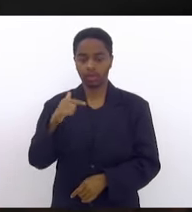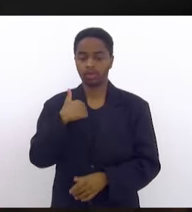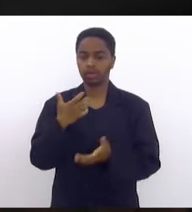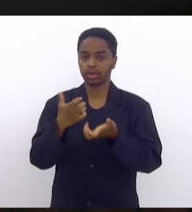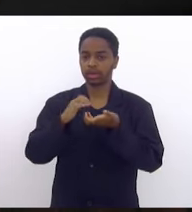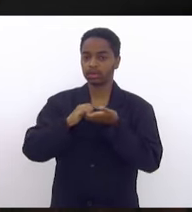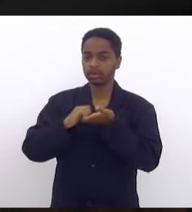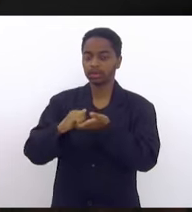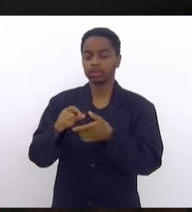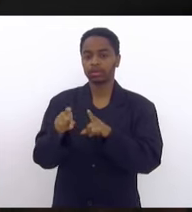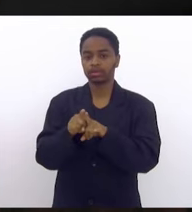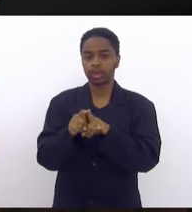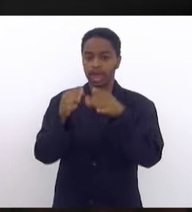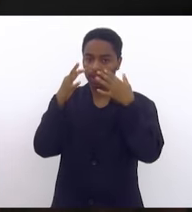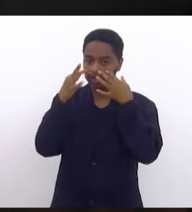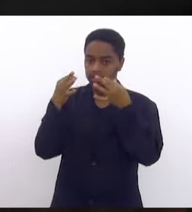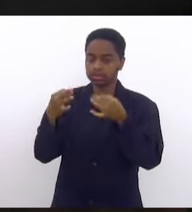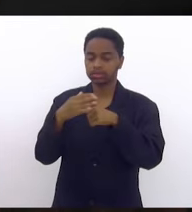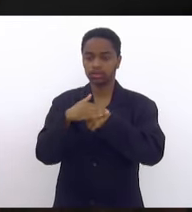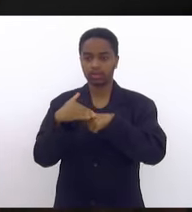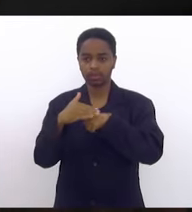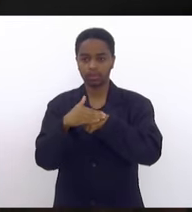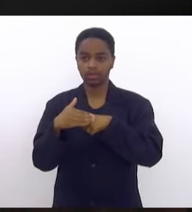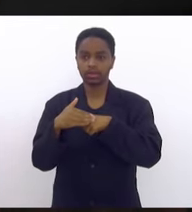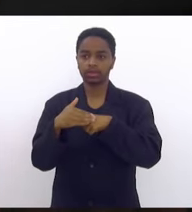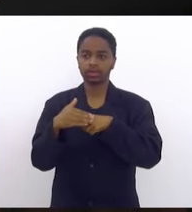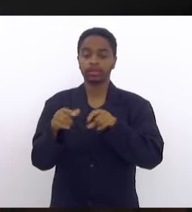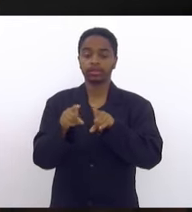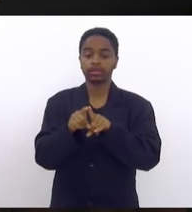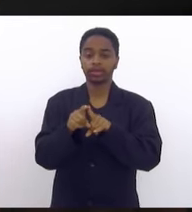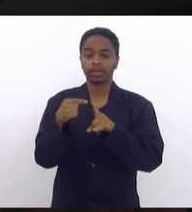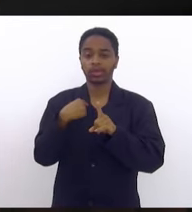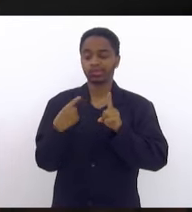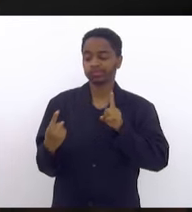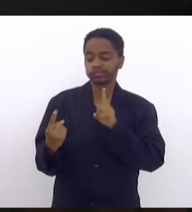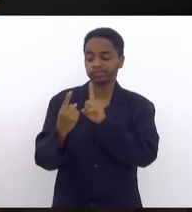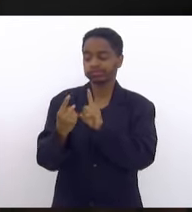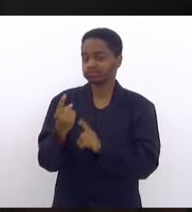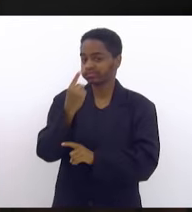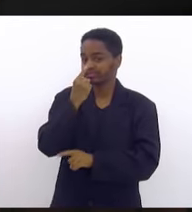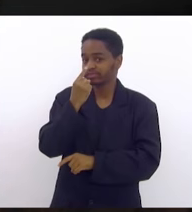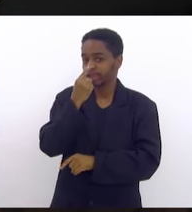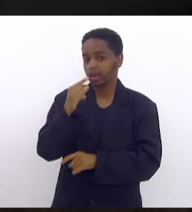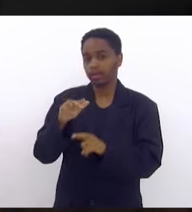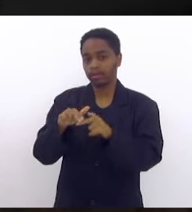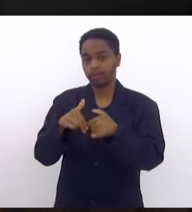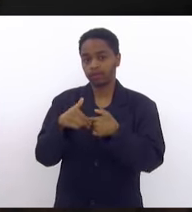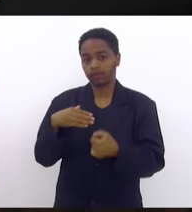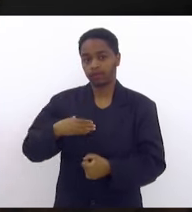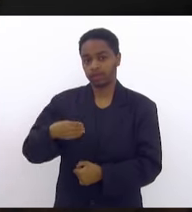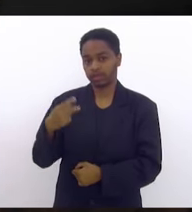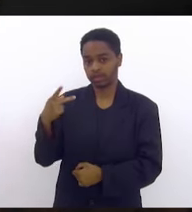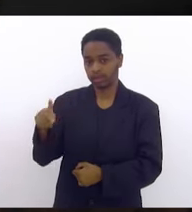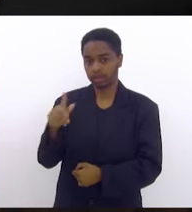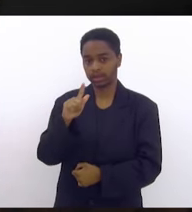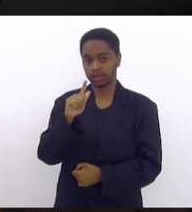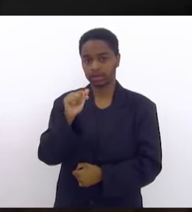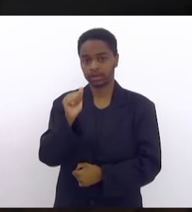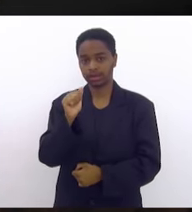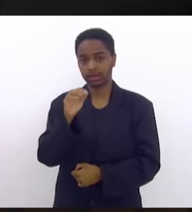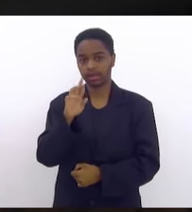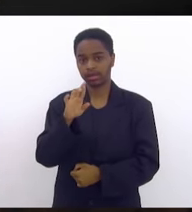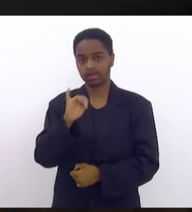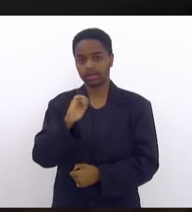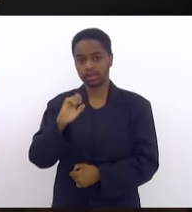ele também com muita atenção, com muito carinho. Fiquei mais próximo do pastor Samuel através do seu filho, do Gabriel, que é um